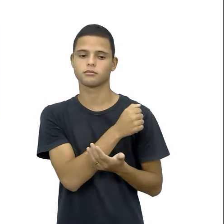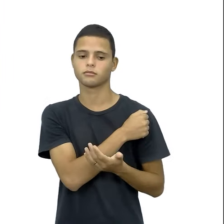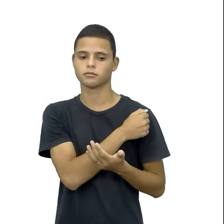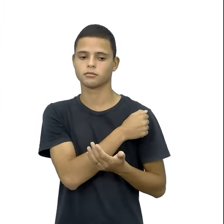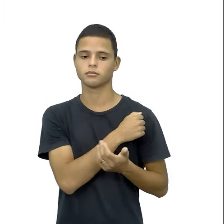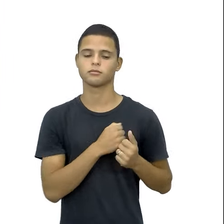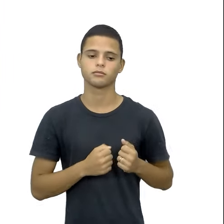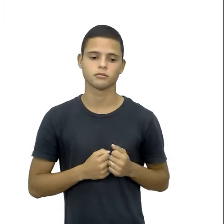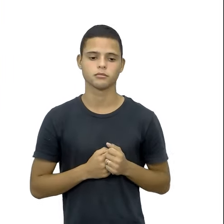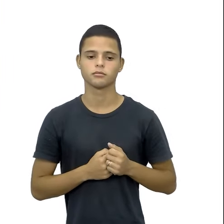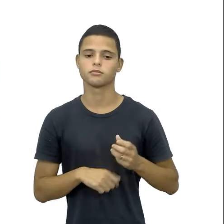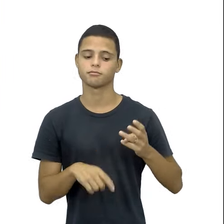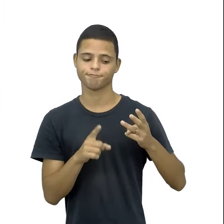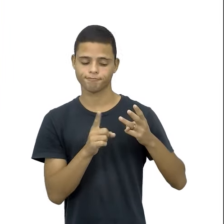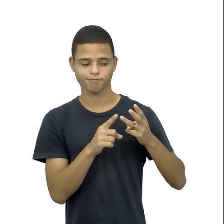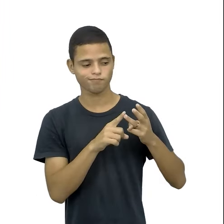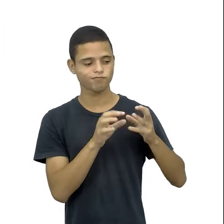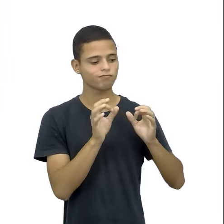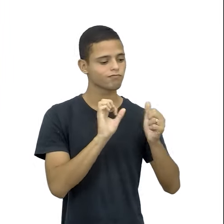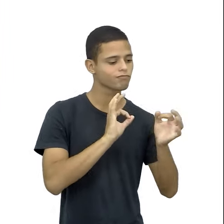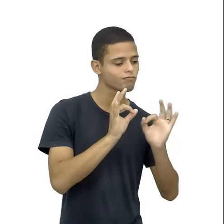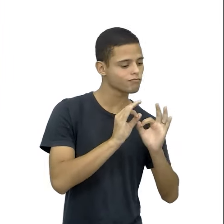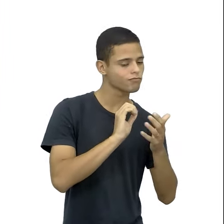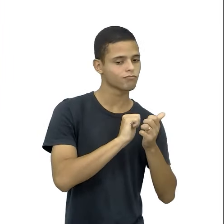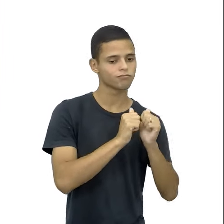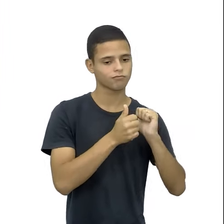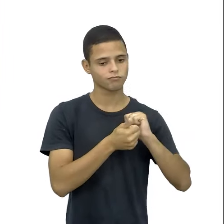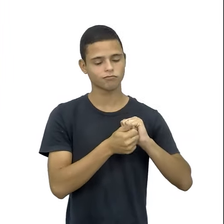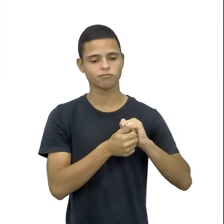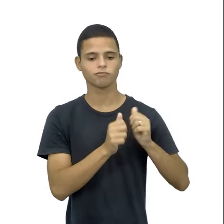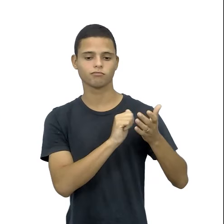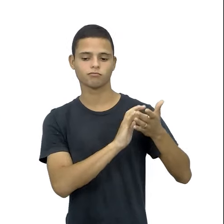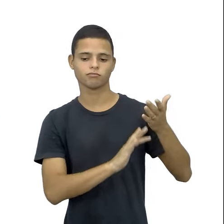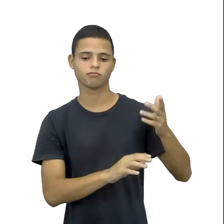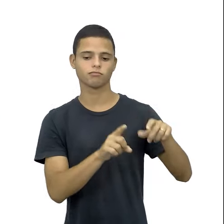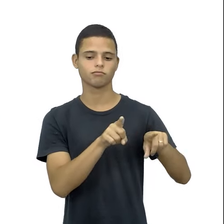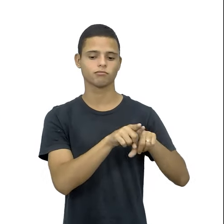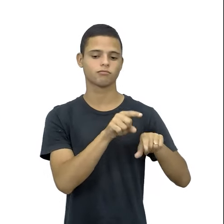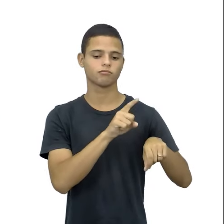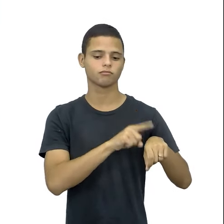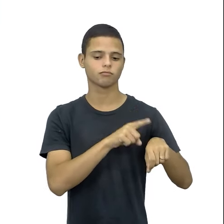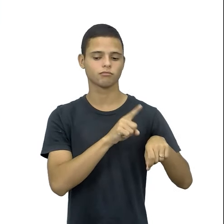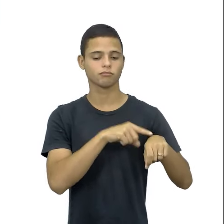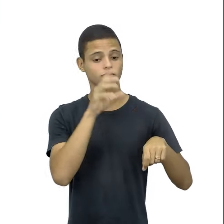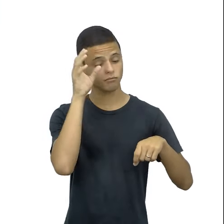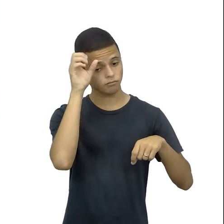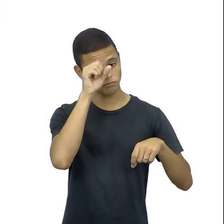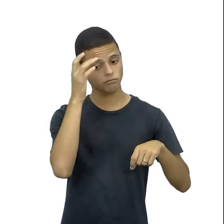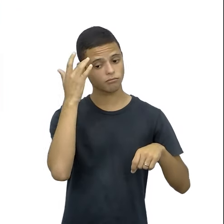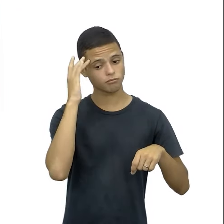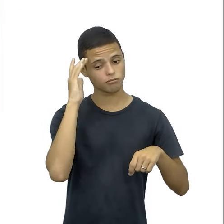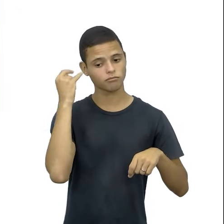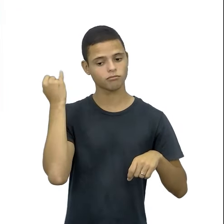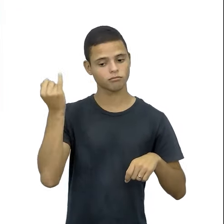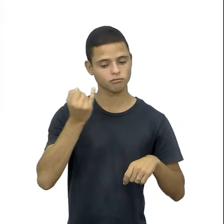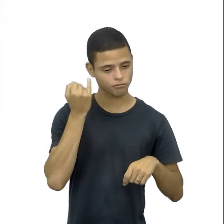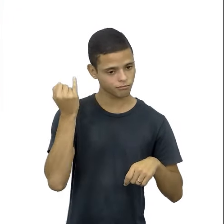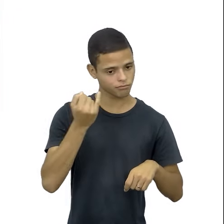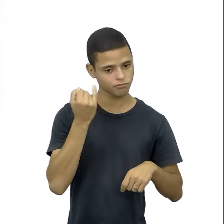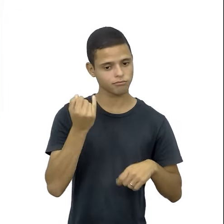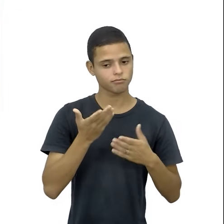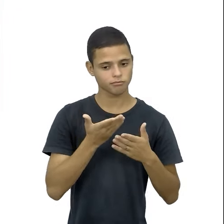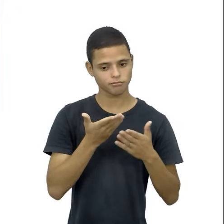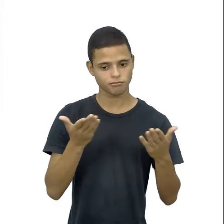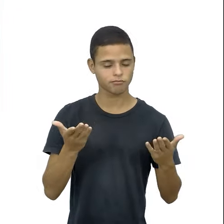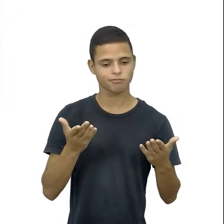né, adequar as atividades e tempo de aprendizagem, acho que isso que é bem bacana, né, cabe